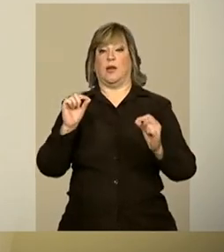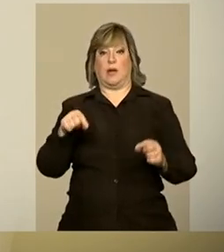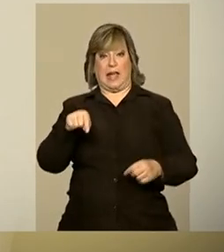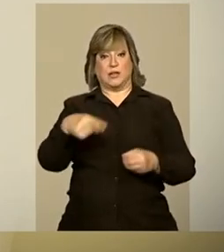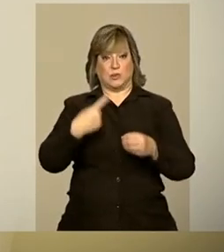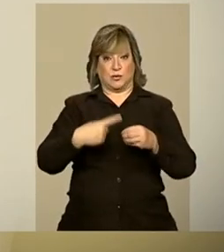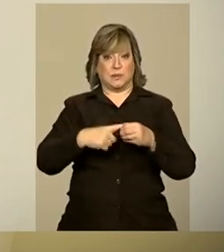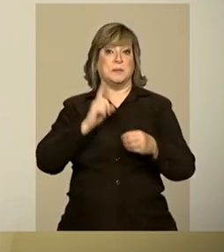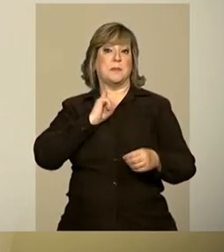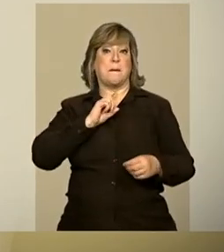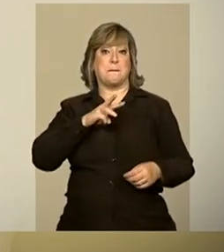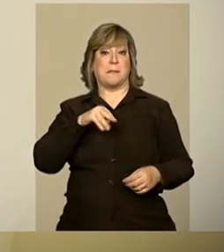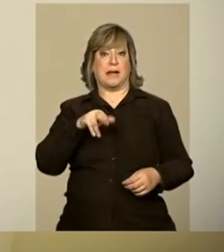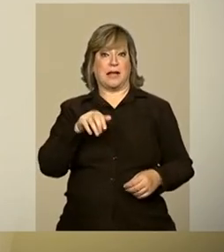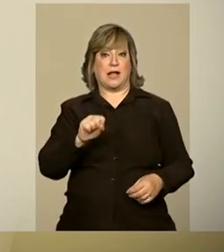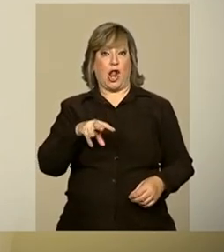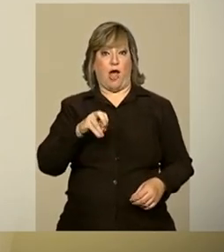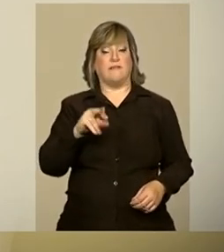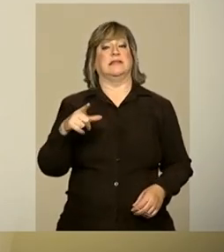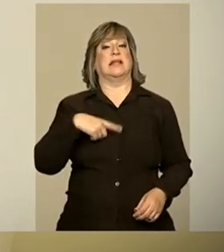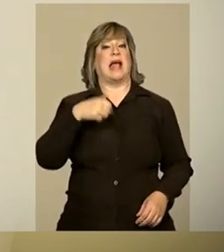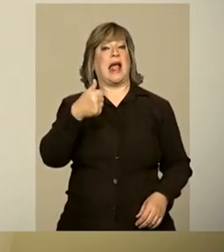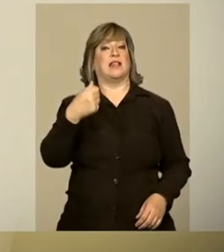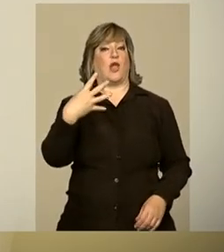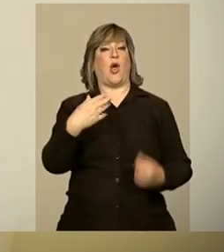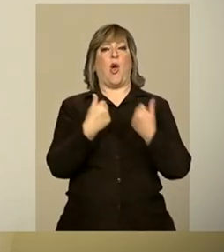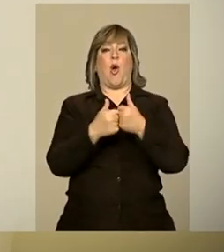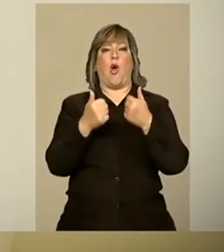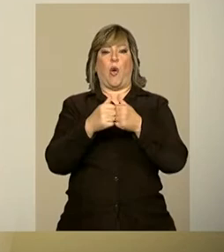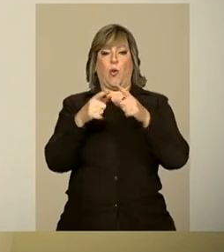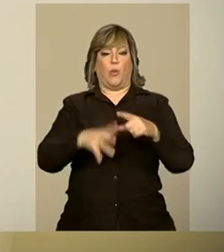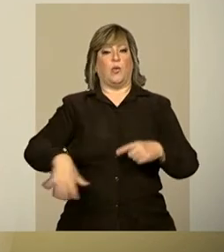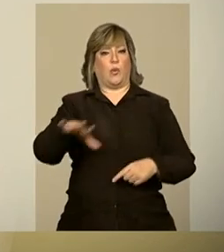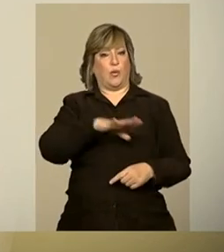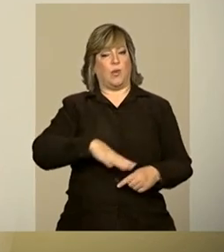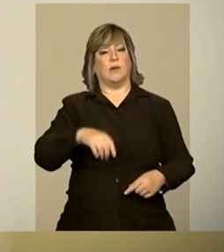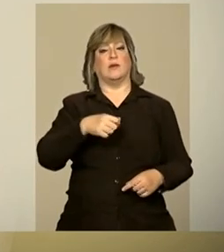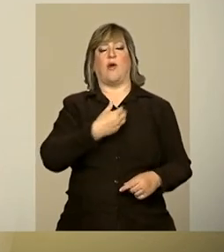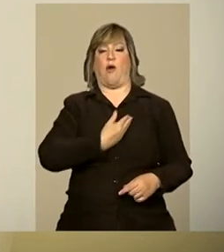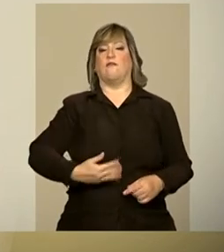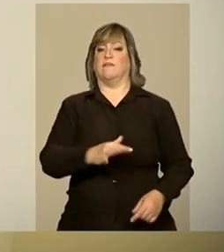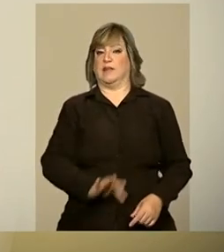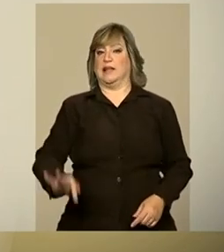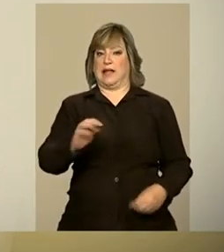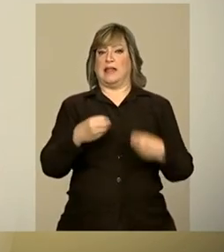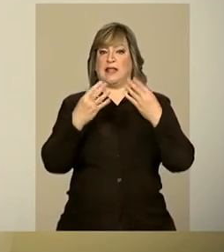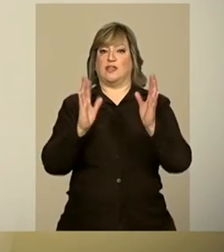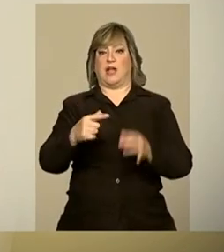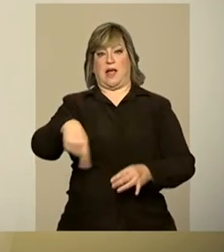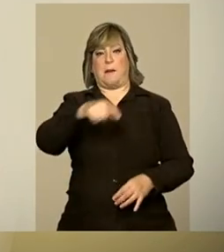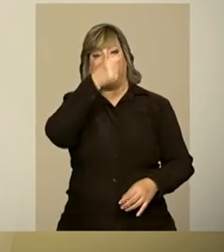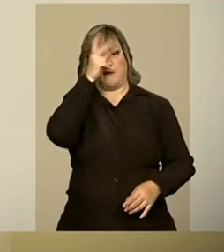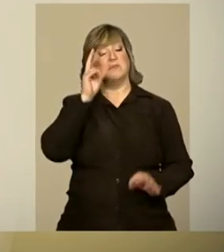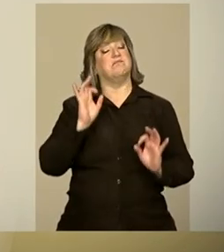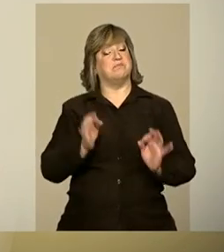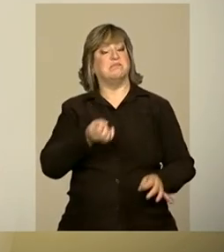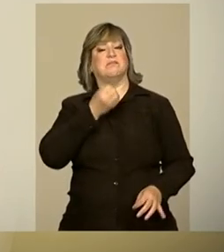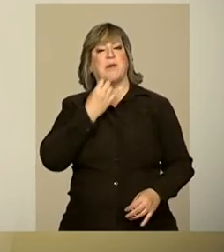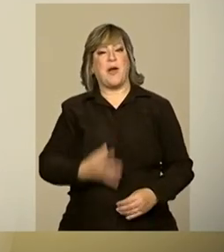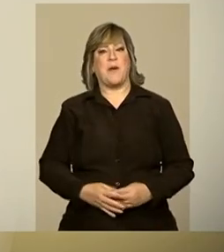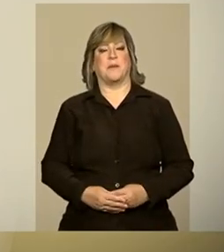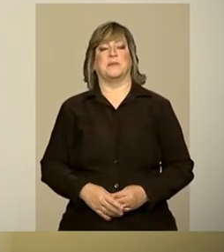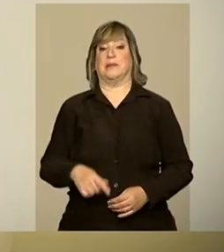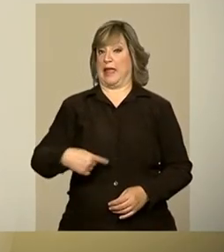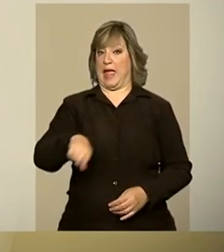tem 14 ônibus novos doados pelo governo federal para a prefeitura. Isso é muito bom, presidenta.